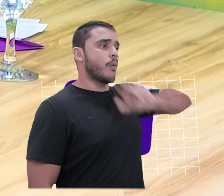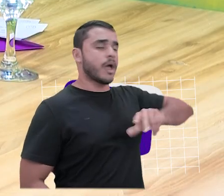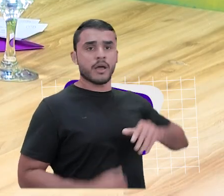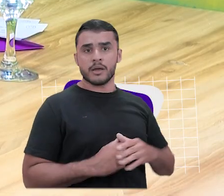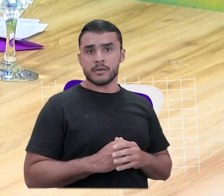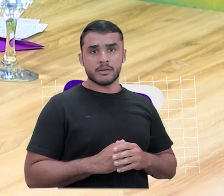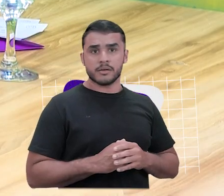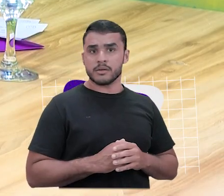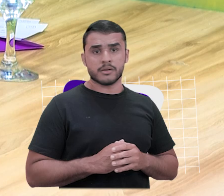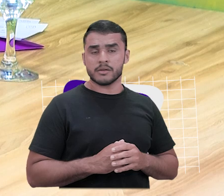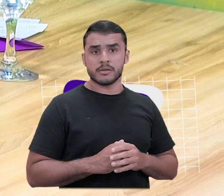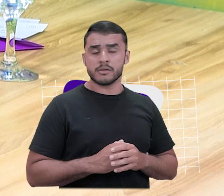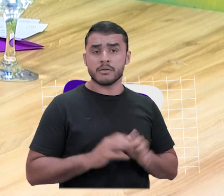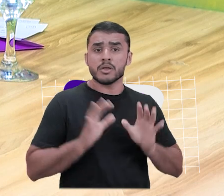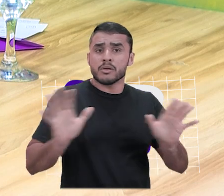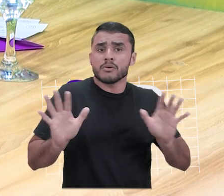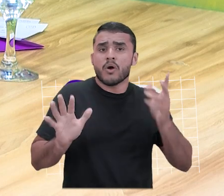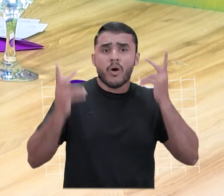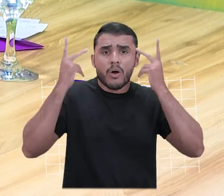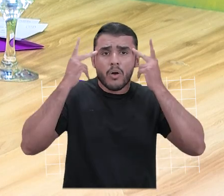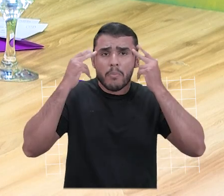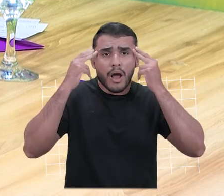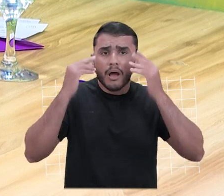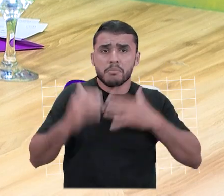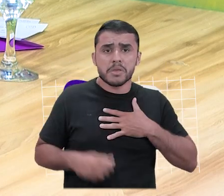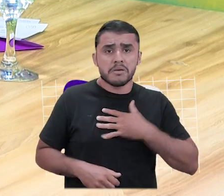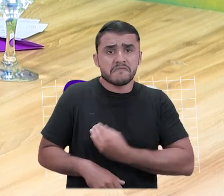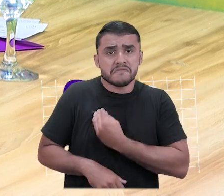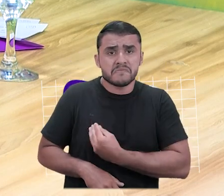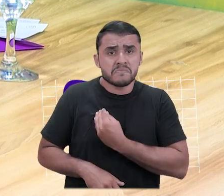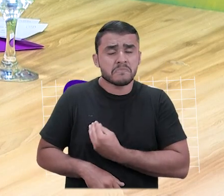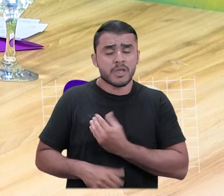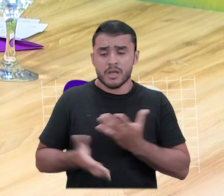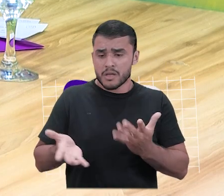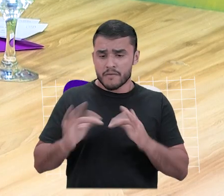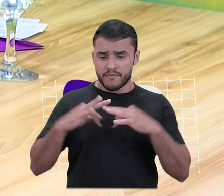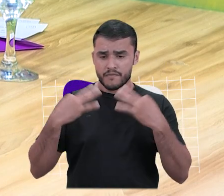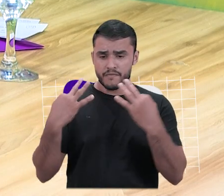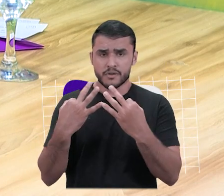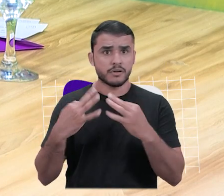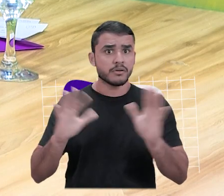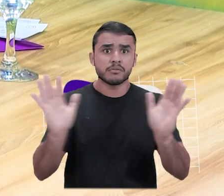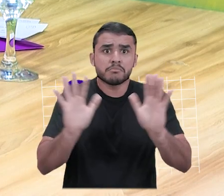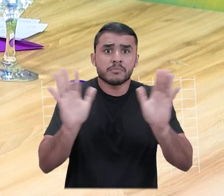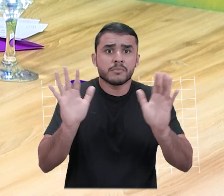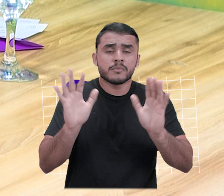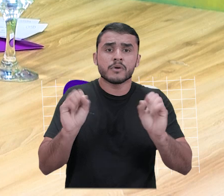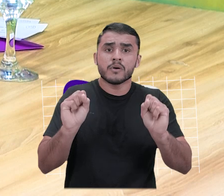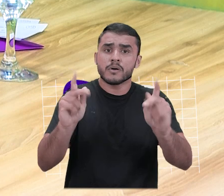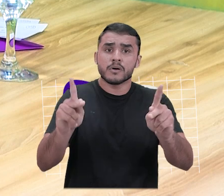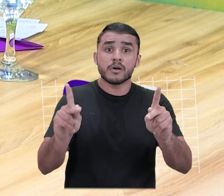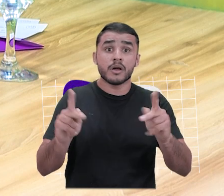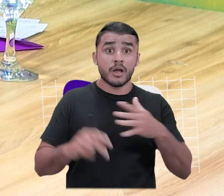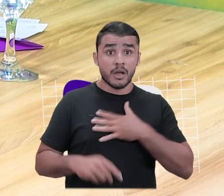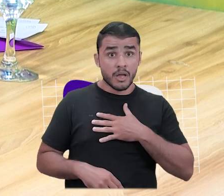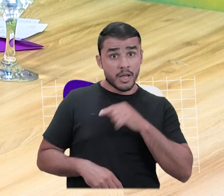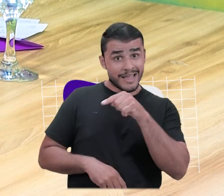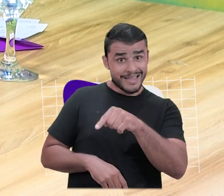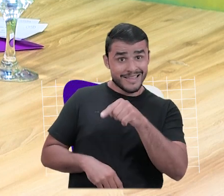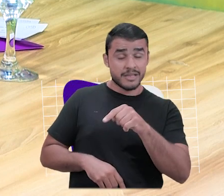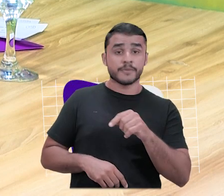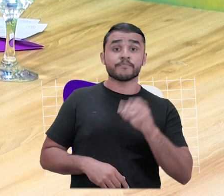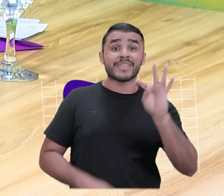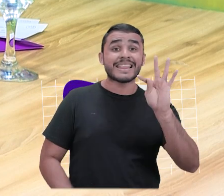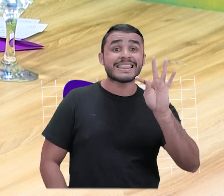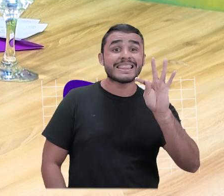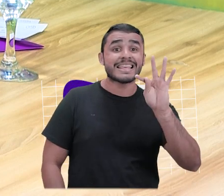o mundo que eu vivo, entendeu? Eu até brinco dizendo que eu não quero mudar os códigos médicos, mas quando eu falo transtorno do espectro autista, eu digo, gente,